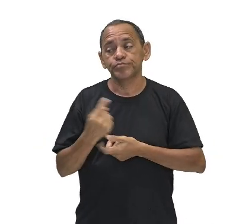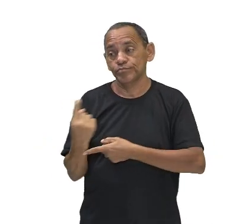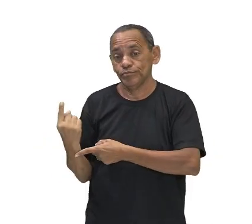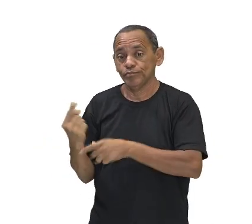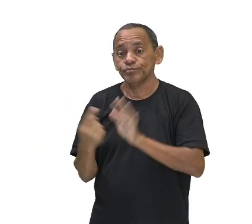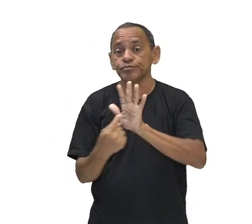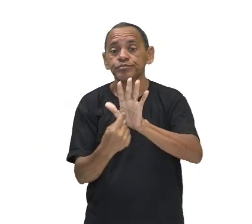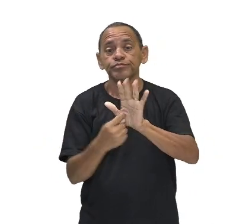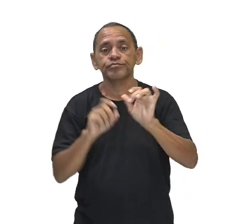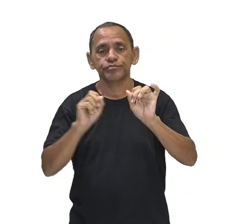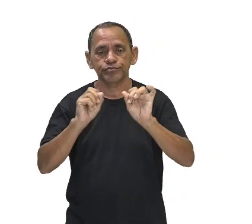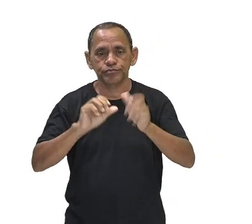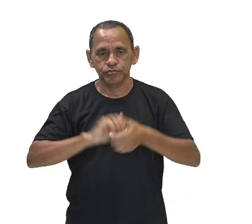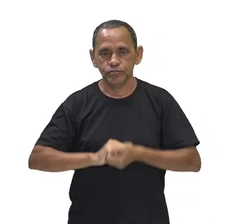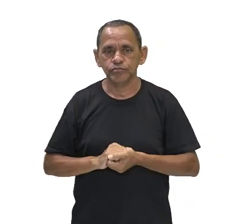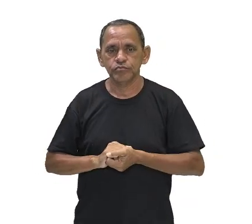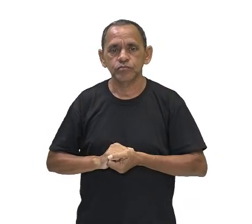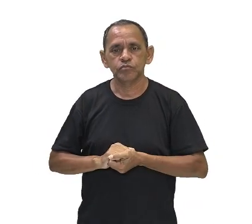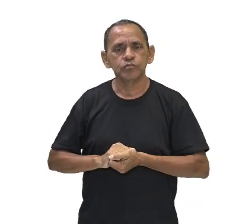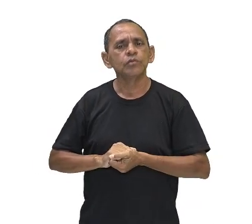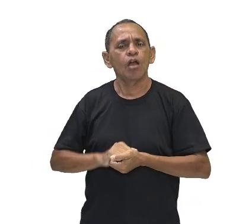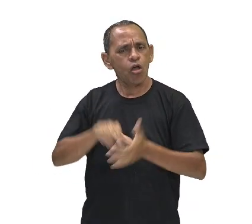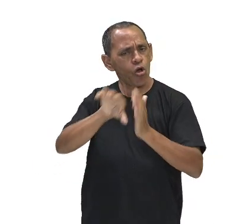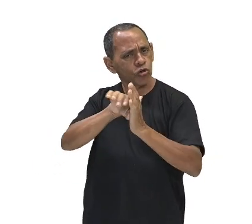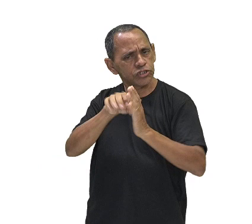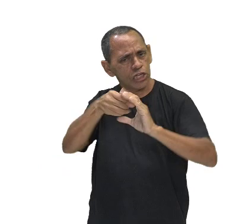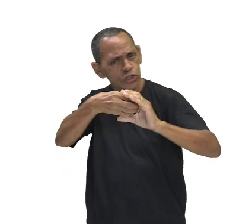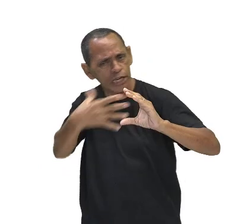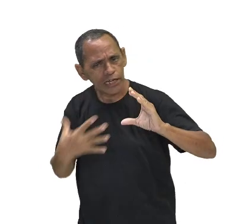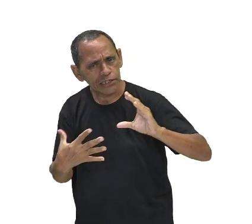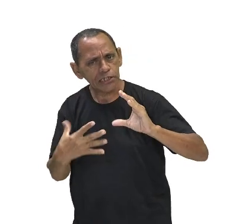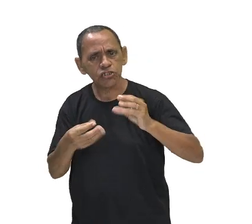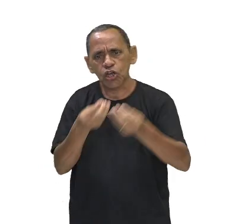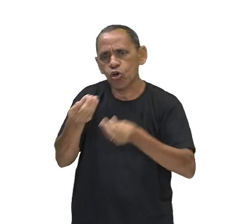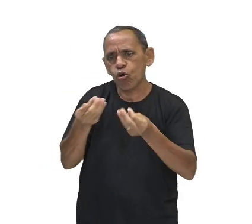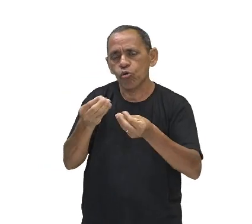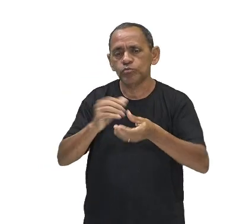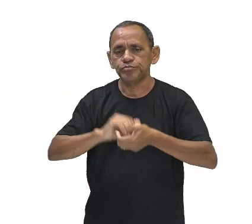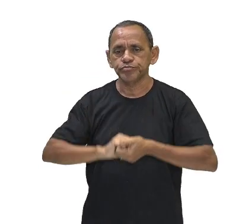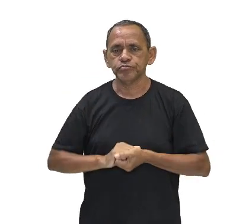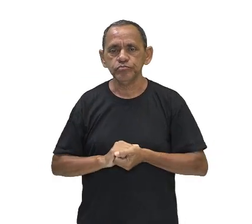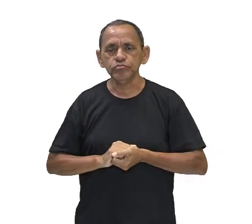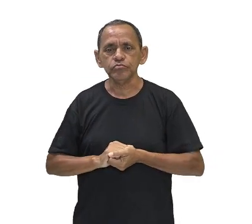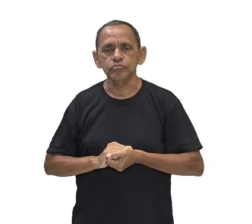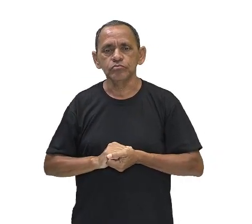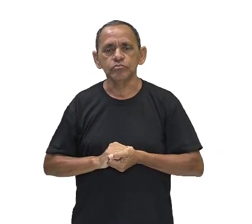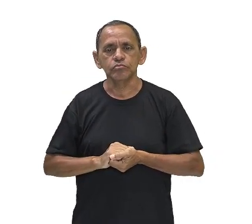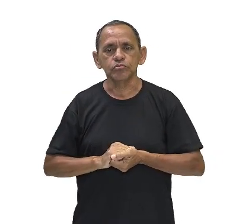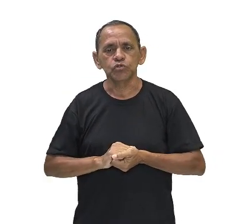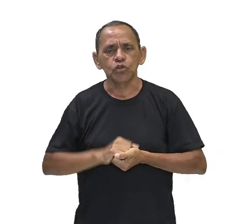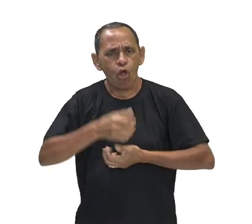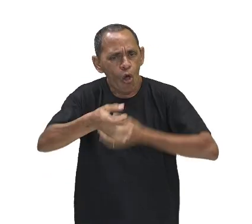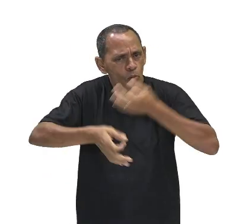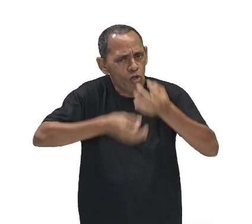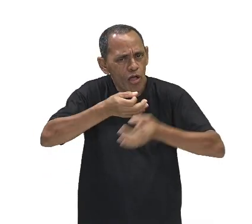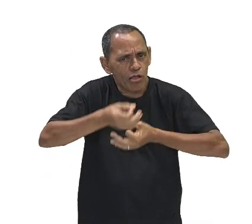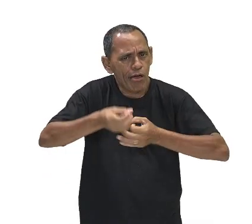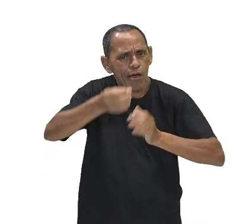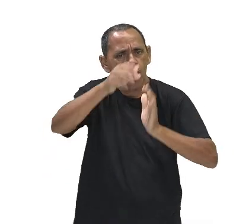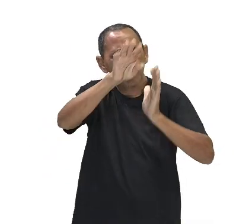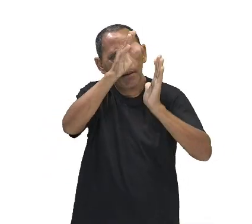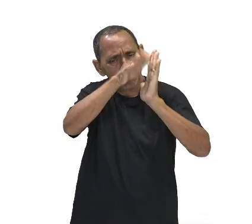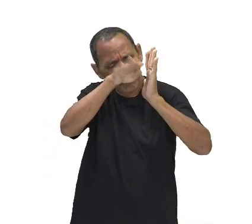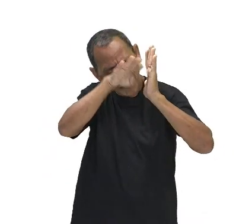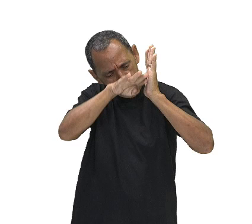para vocês a definição. O fato social, segundo Durkheim, consiste em maneiras de